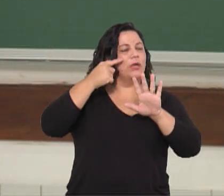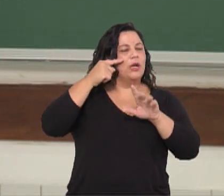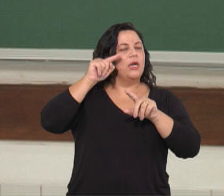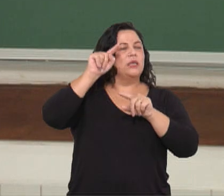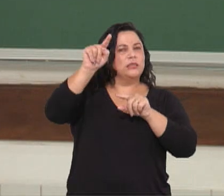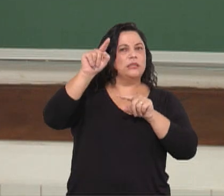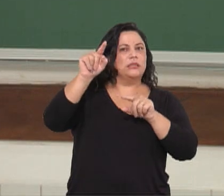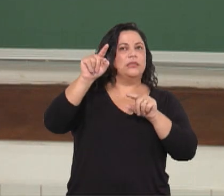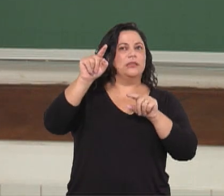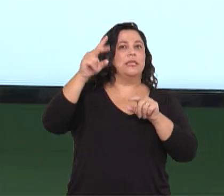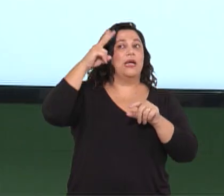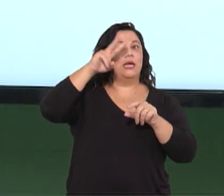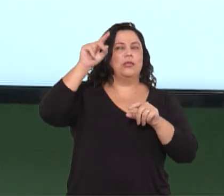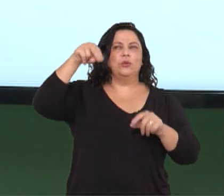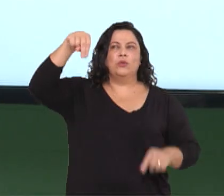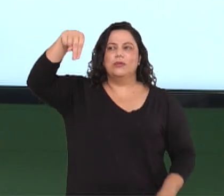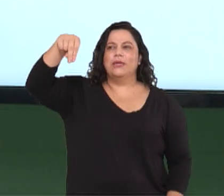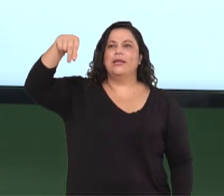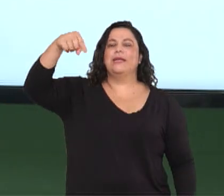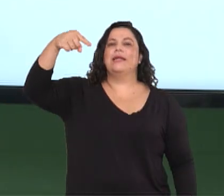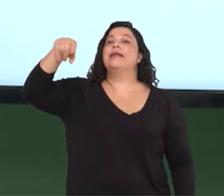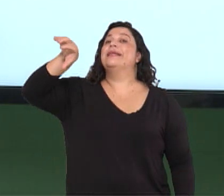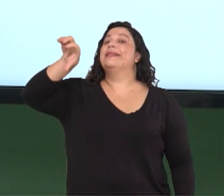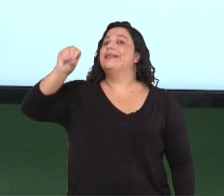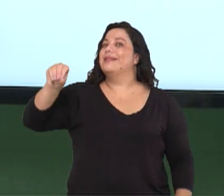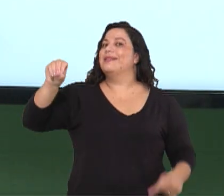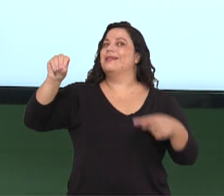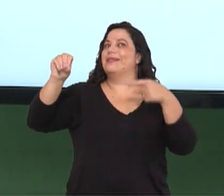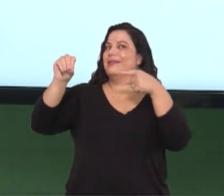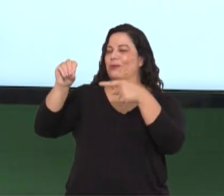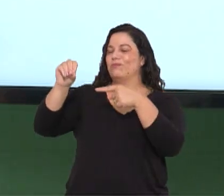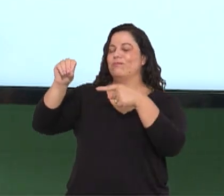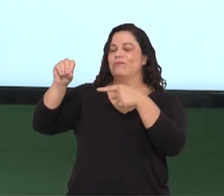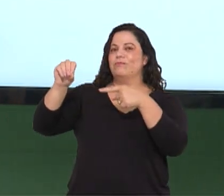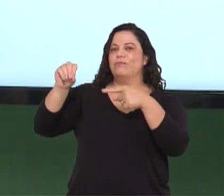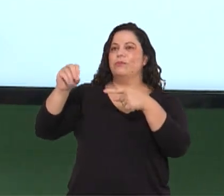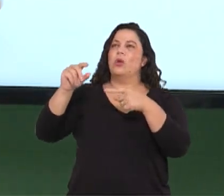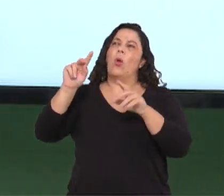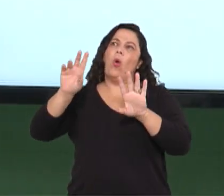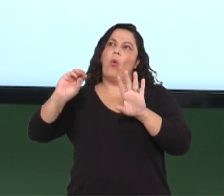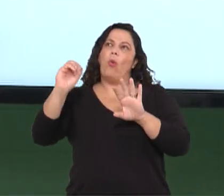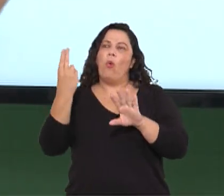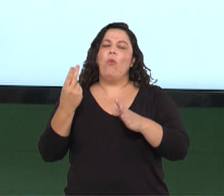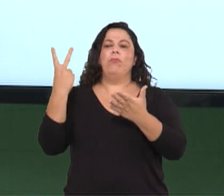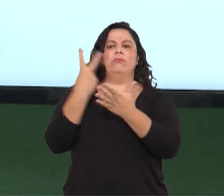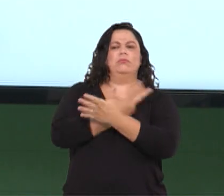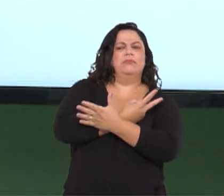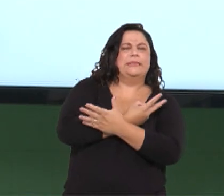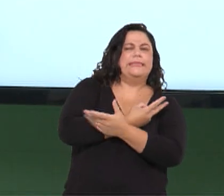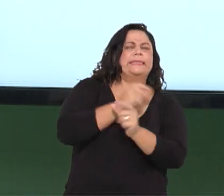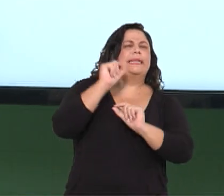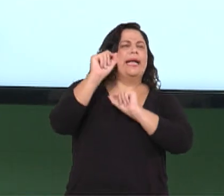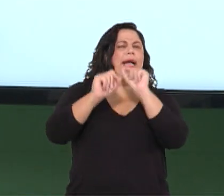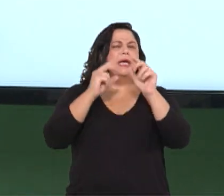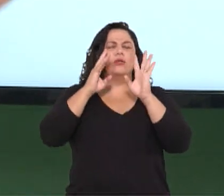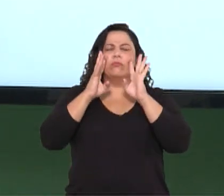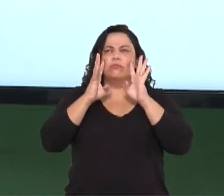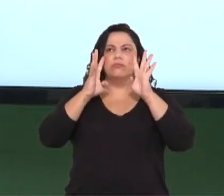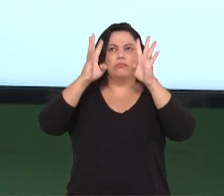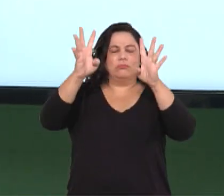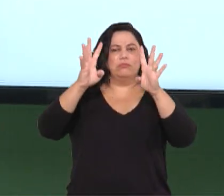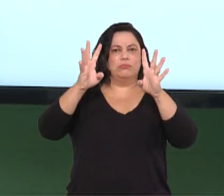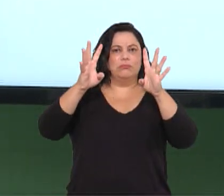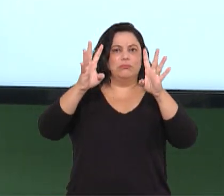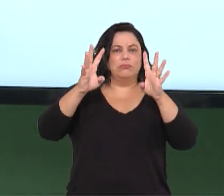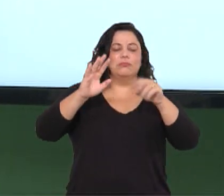quando a gente tem não, coisas como incorreta, porque a gente tem que prestar bastante atenção no enunciado.